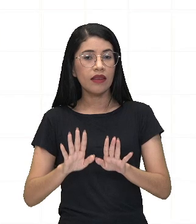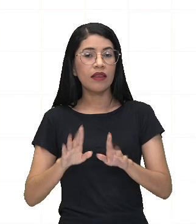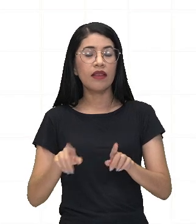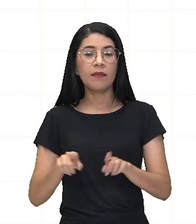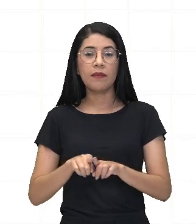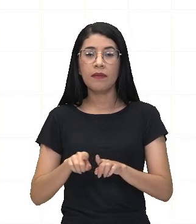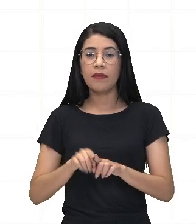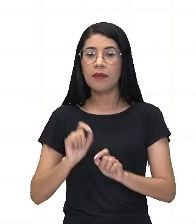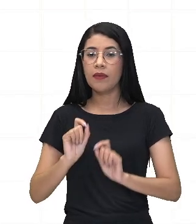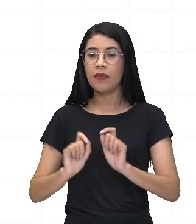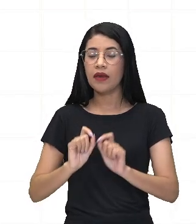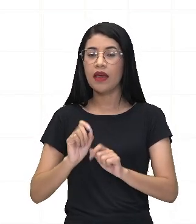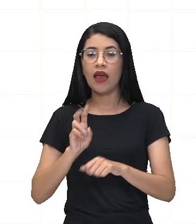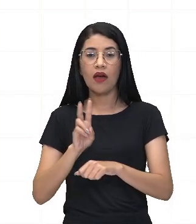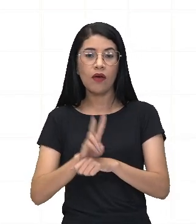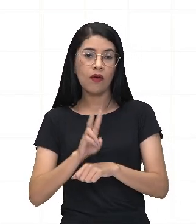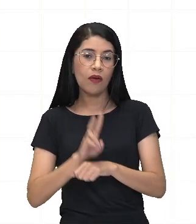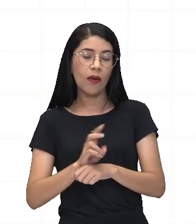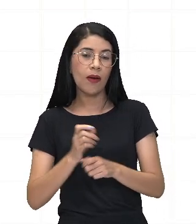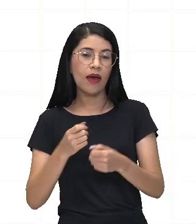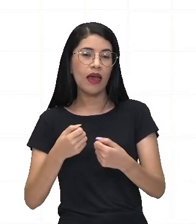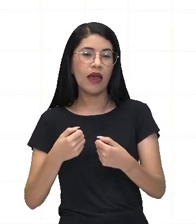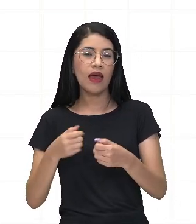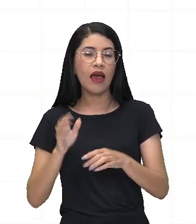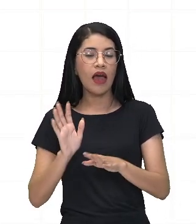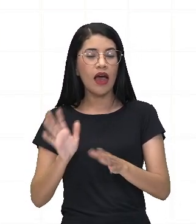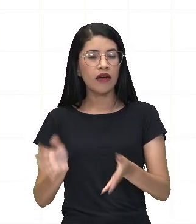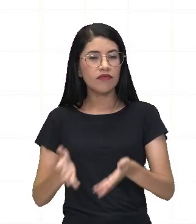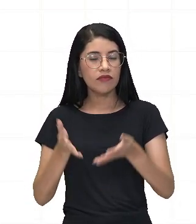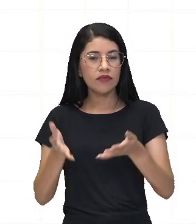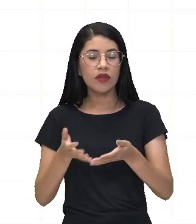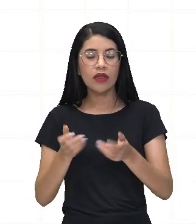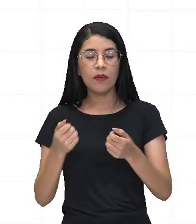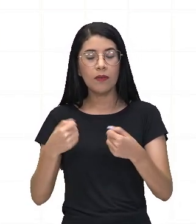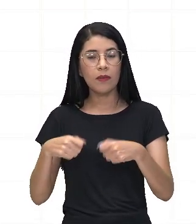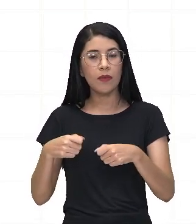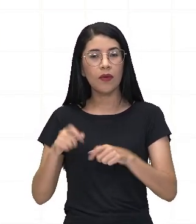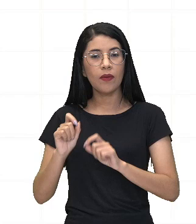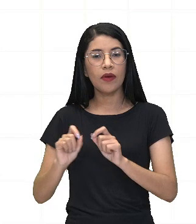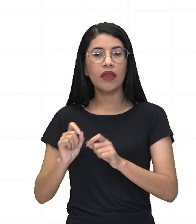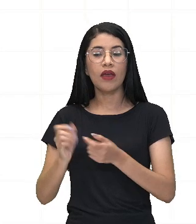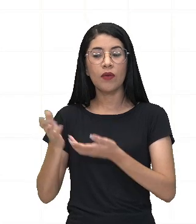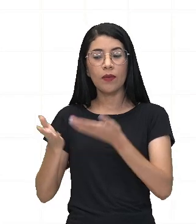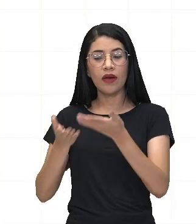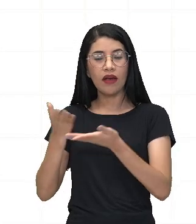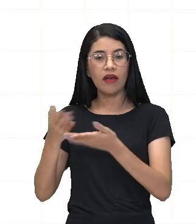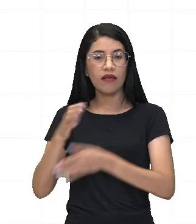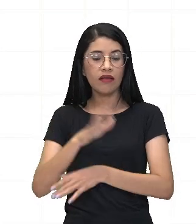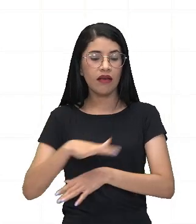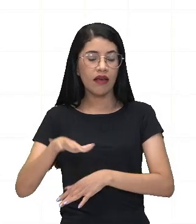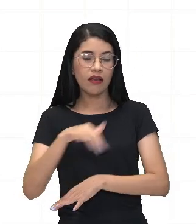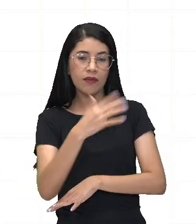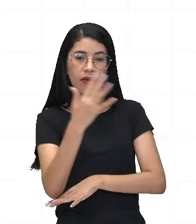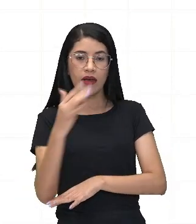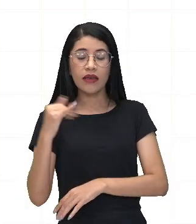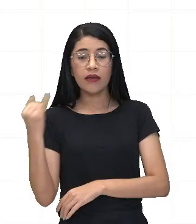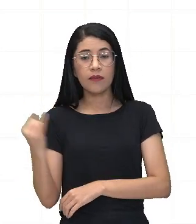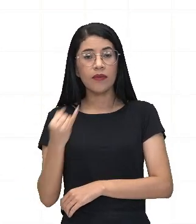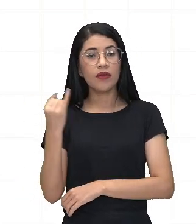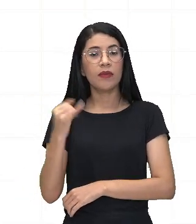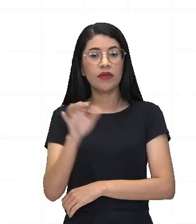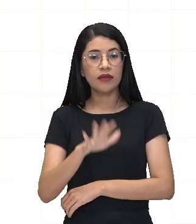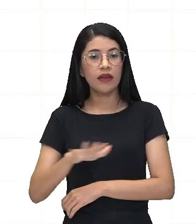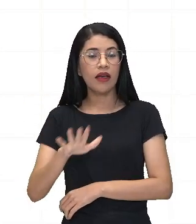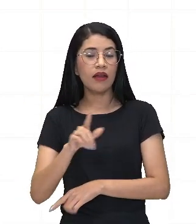conservação, ela também vai ajudar na manutenção dos serviços ambientais essenciais, né,